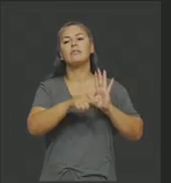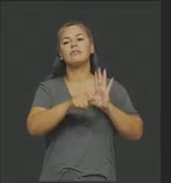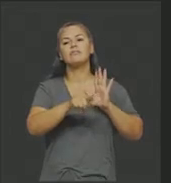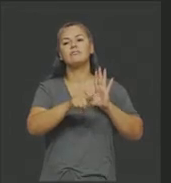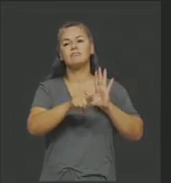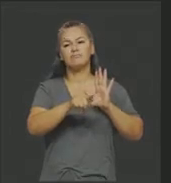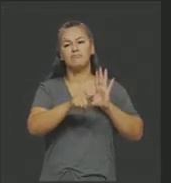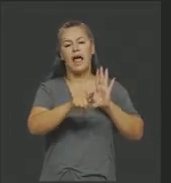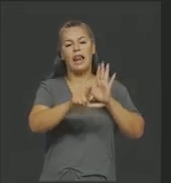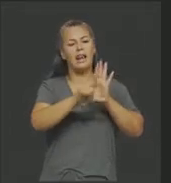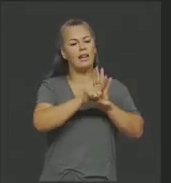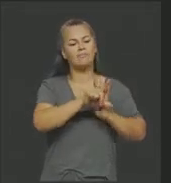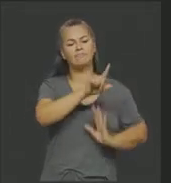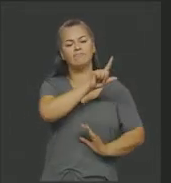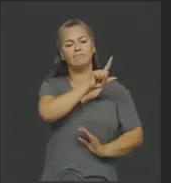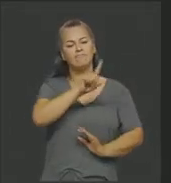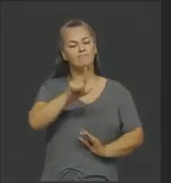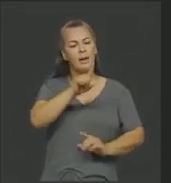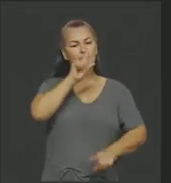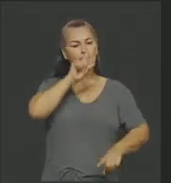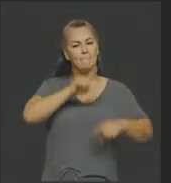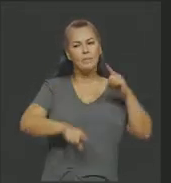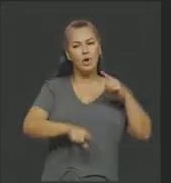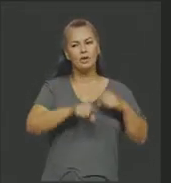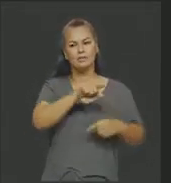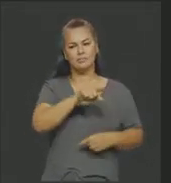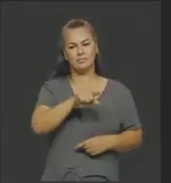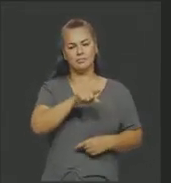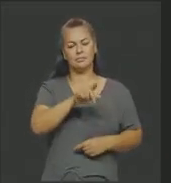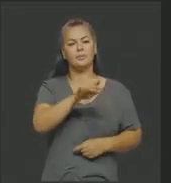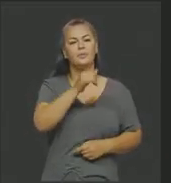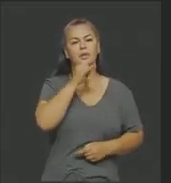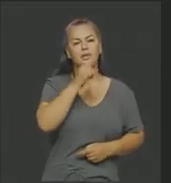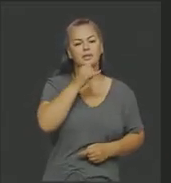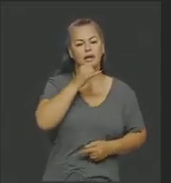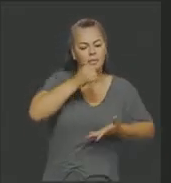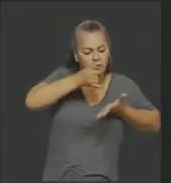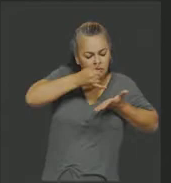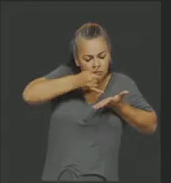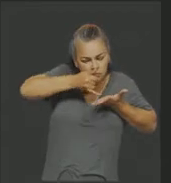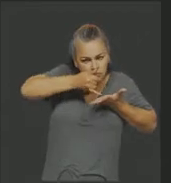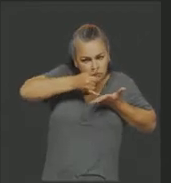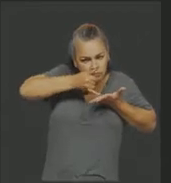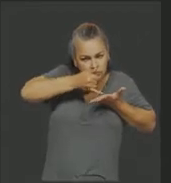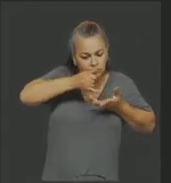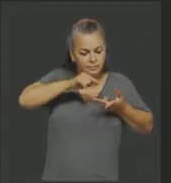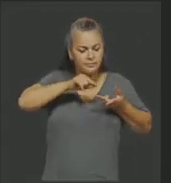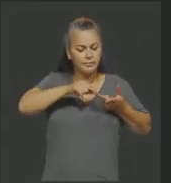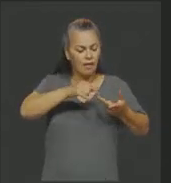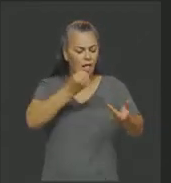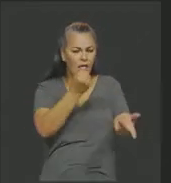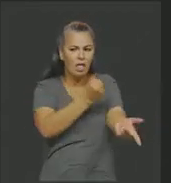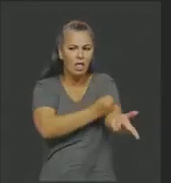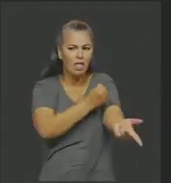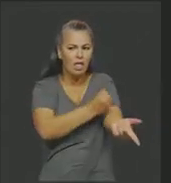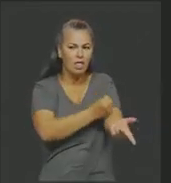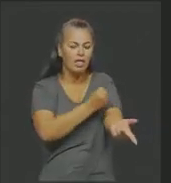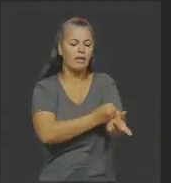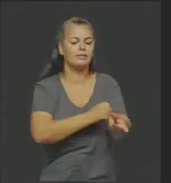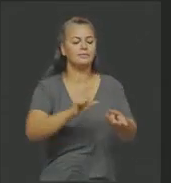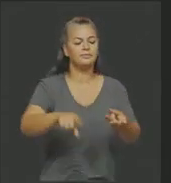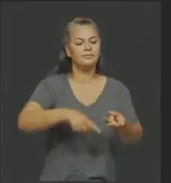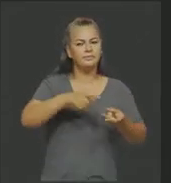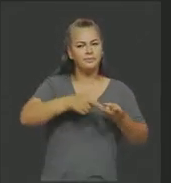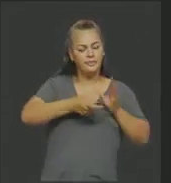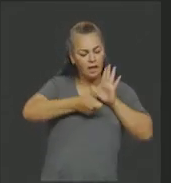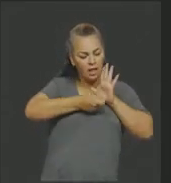Exemplo, cocaína, a maconha, o crack, a heroína, tá? Lembrando que algumas aí, em alguns